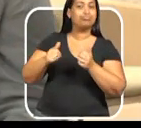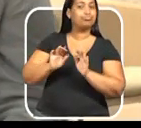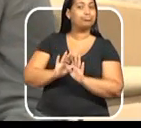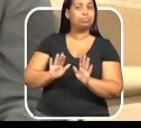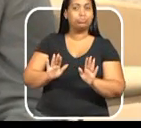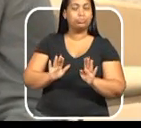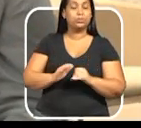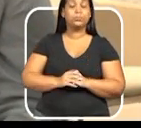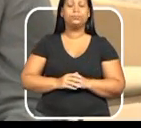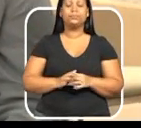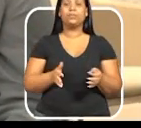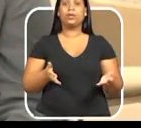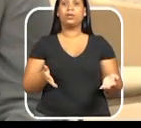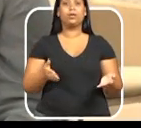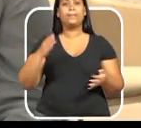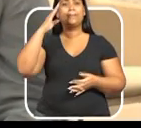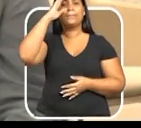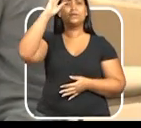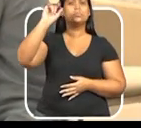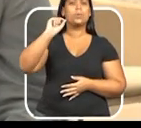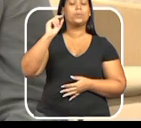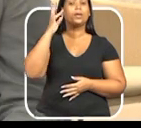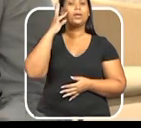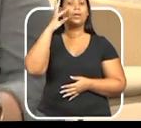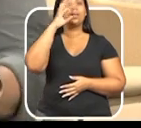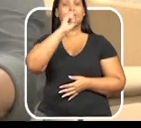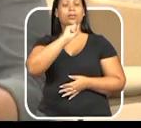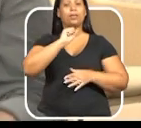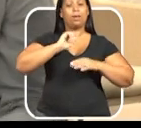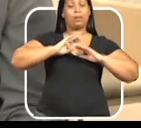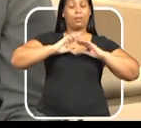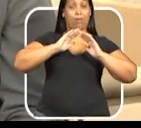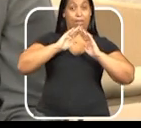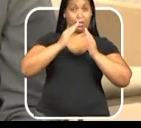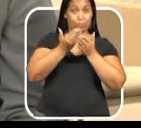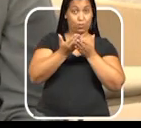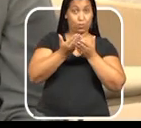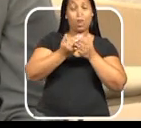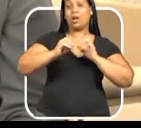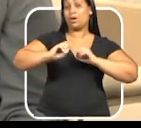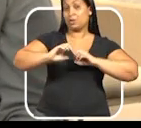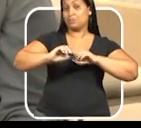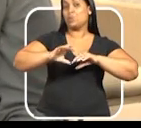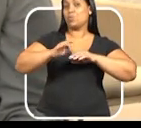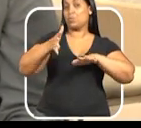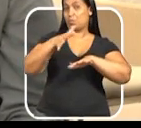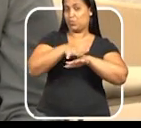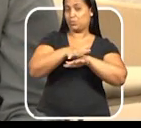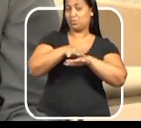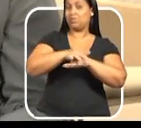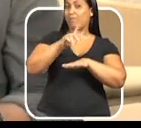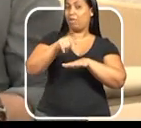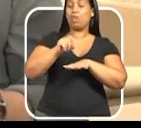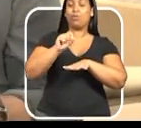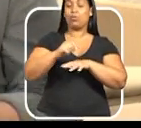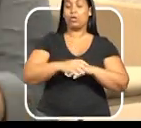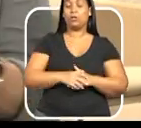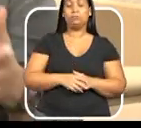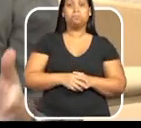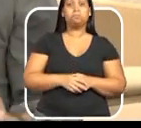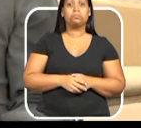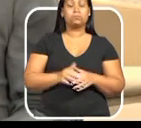E, sobretudo, entender que a educação inclusiva ela é um dos